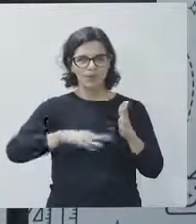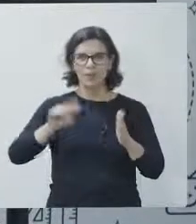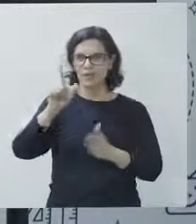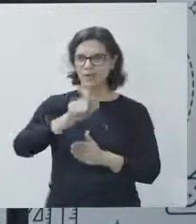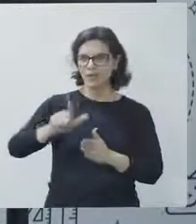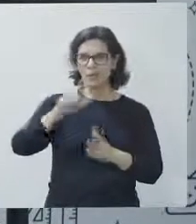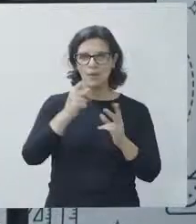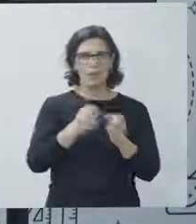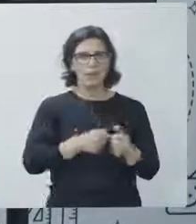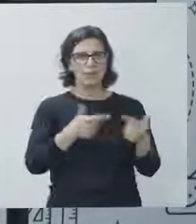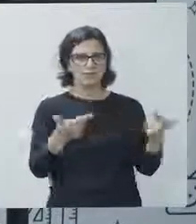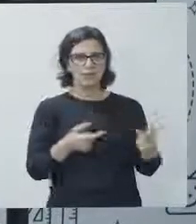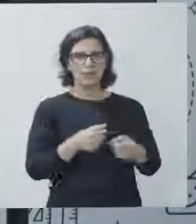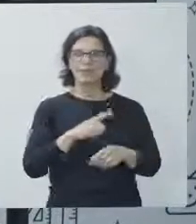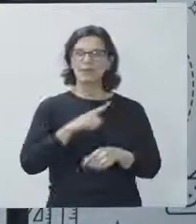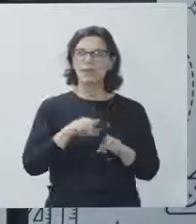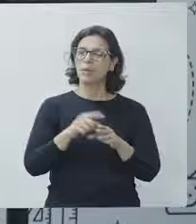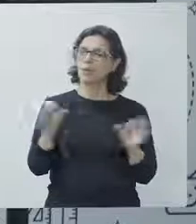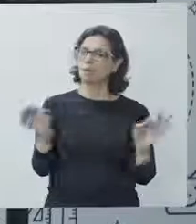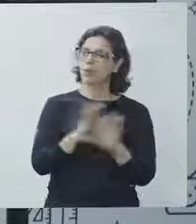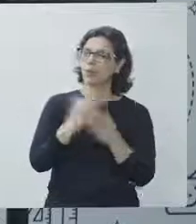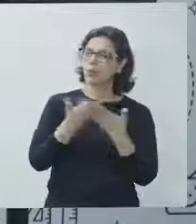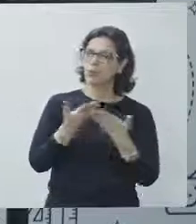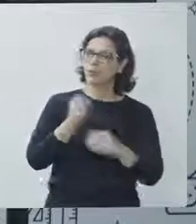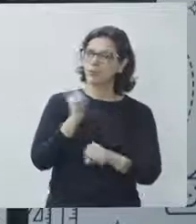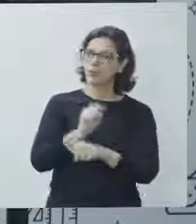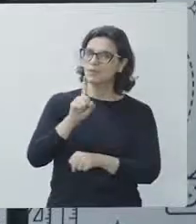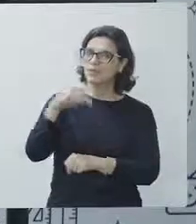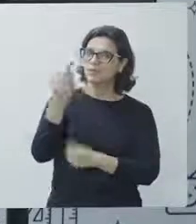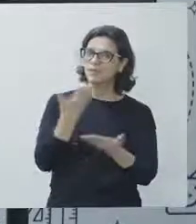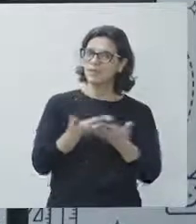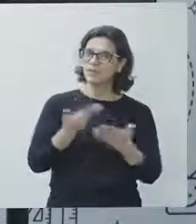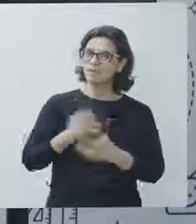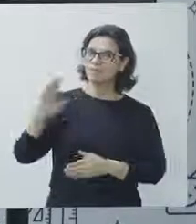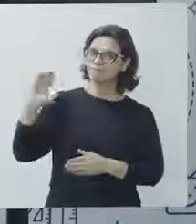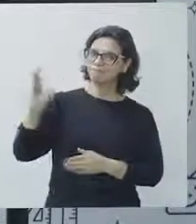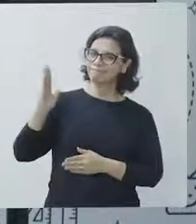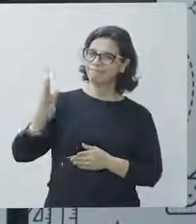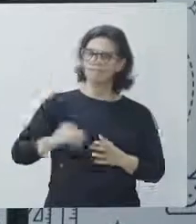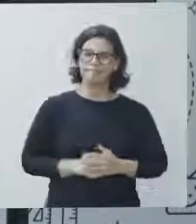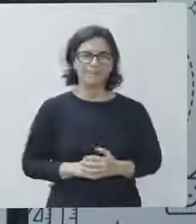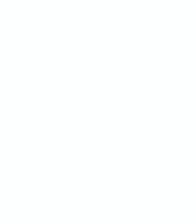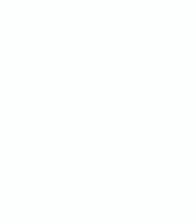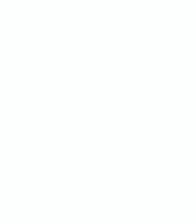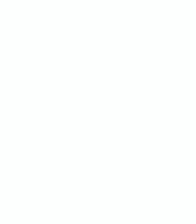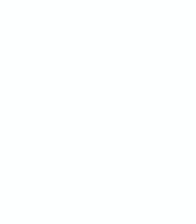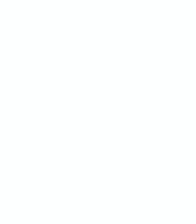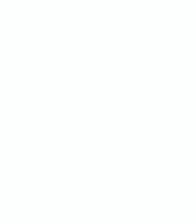Fonte da Sorte. Por hoje eu fico por aqui, mas espero vocês na nossa próxima aula. Até lá!